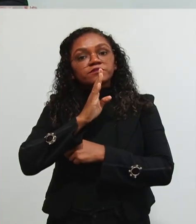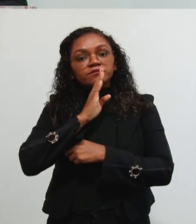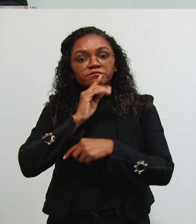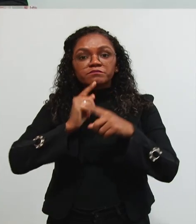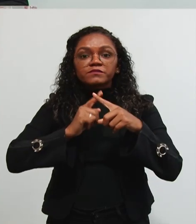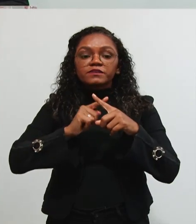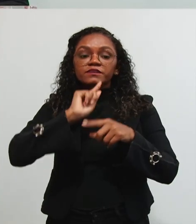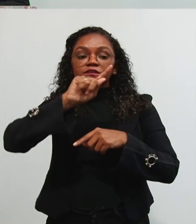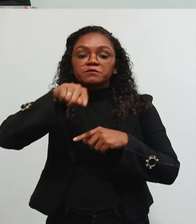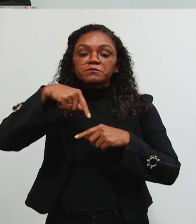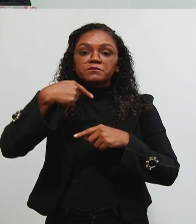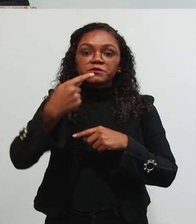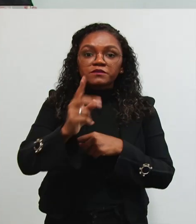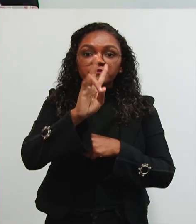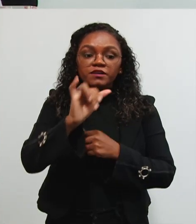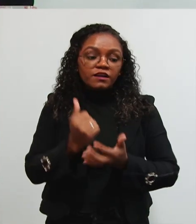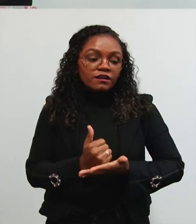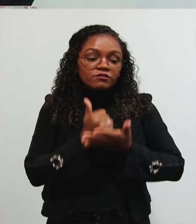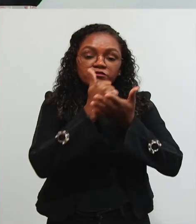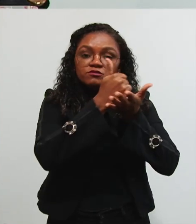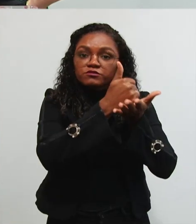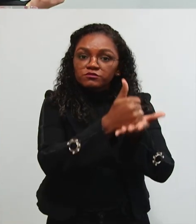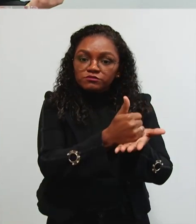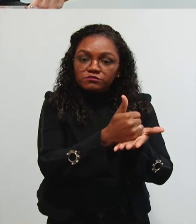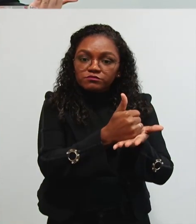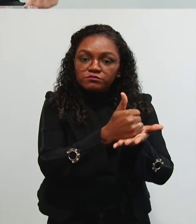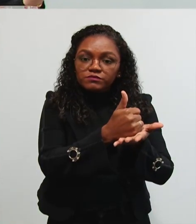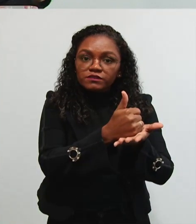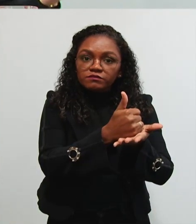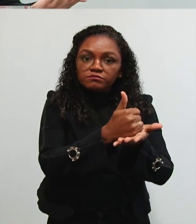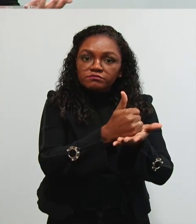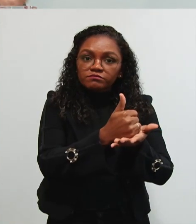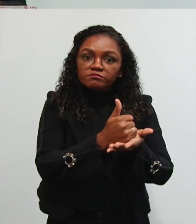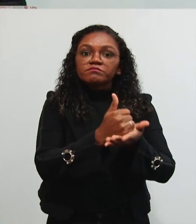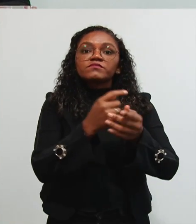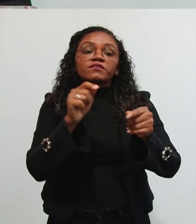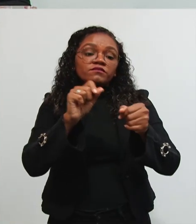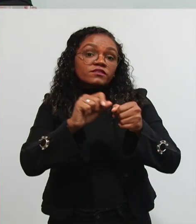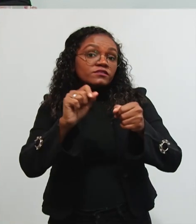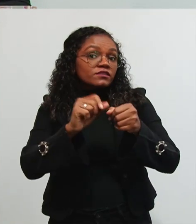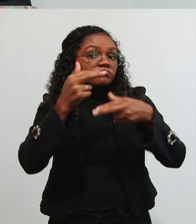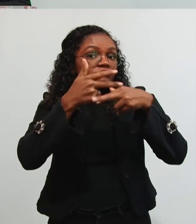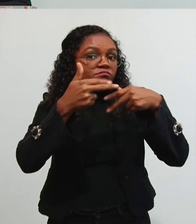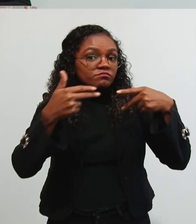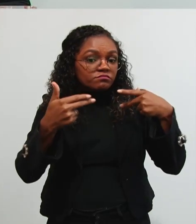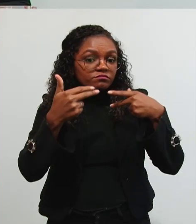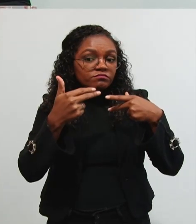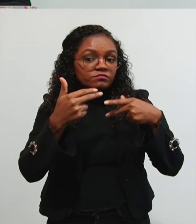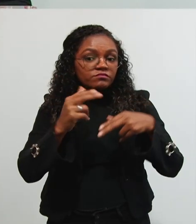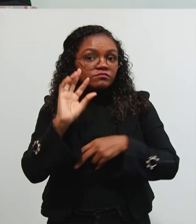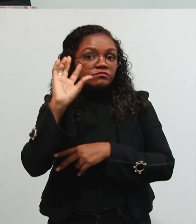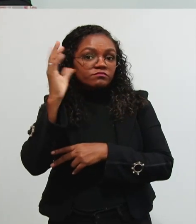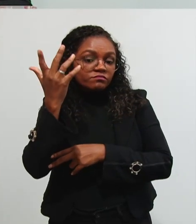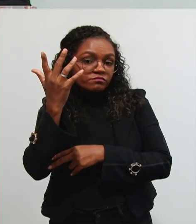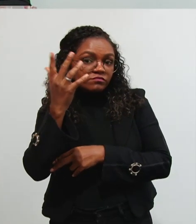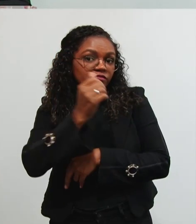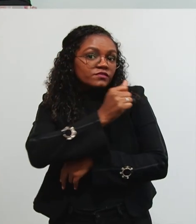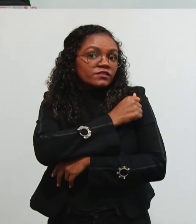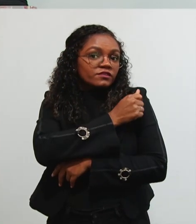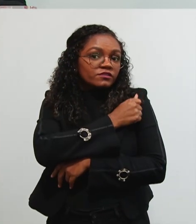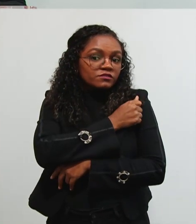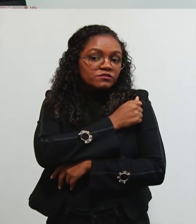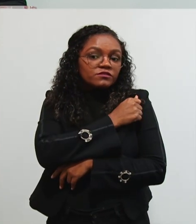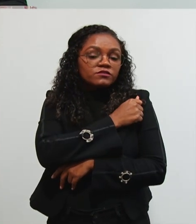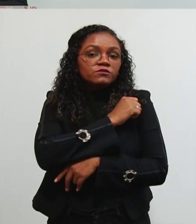poder intervir, para que a gente possa poder agir, né, diante dessa criança,